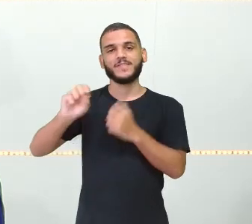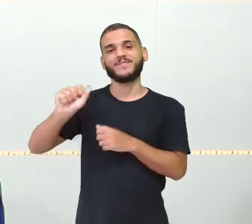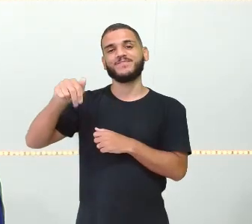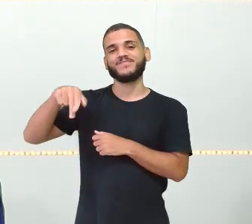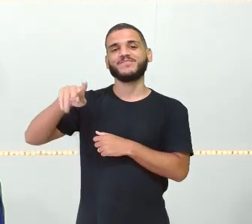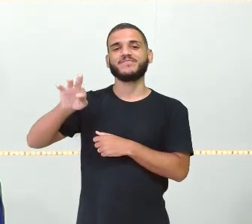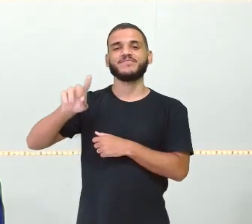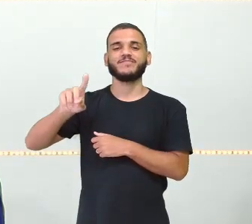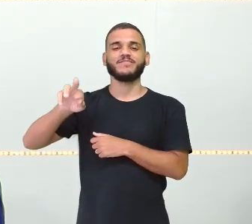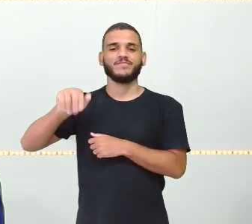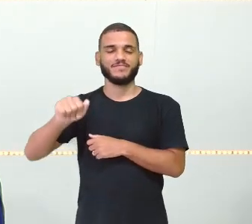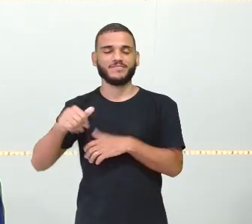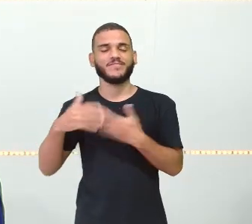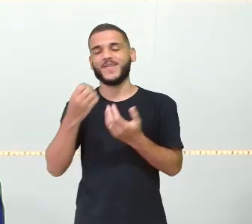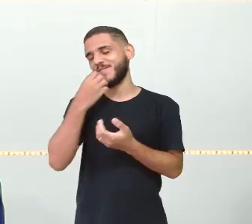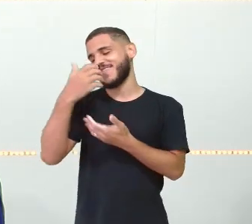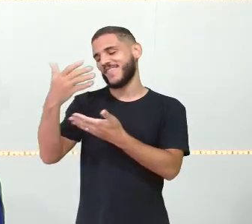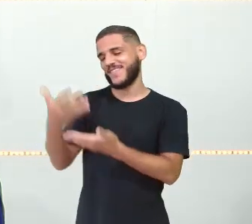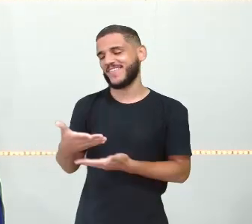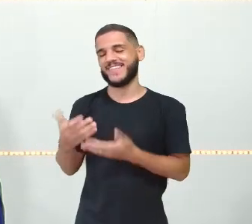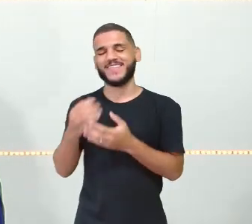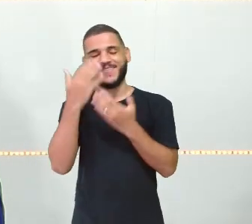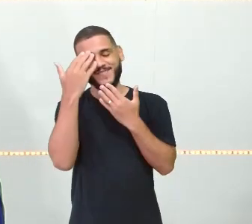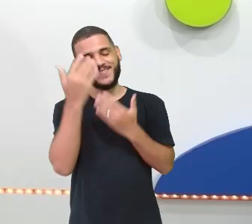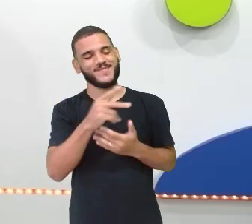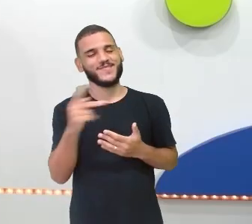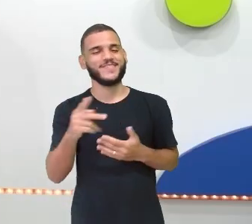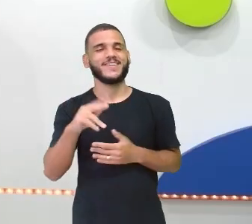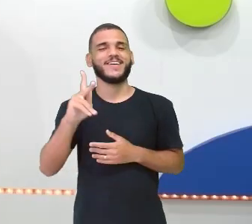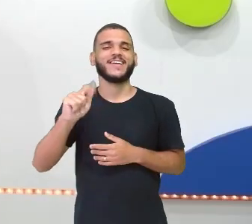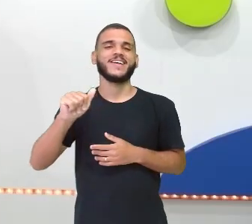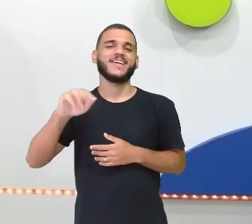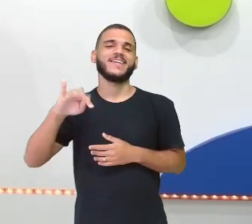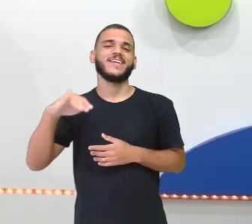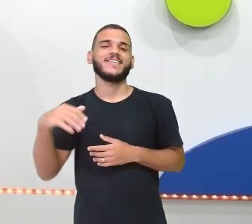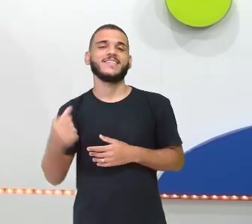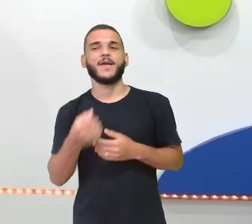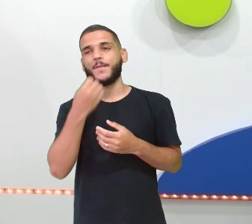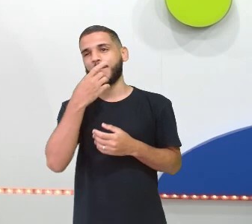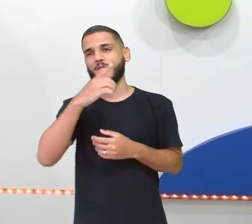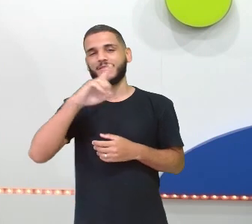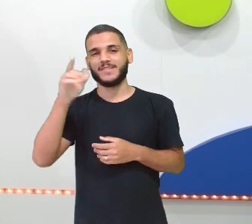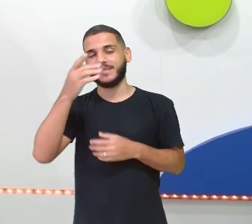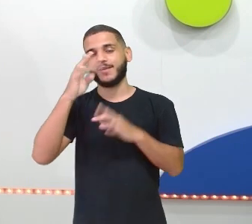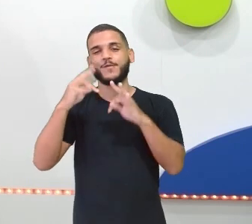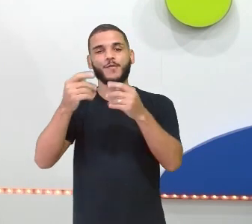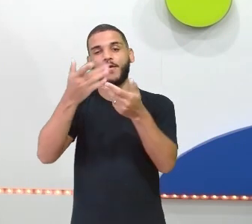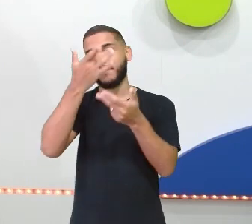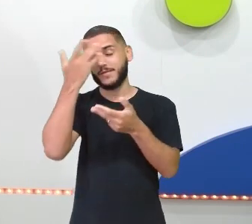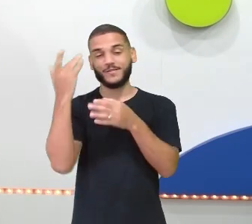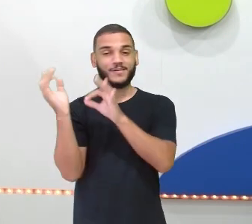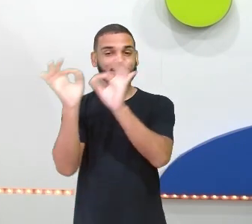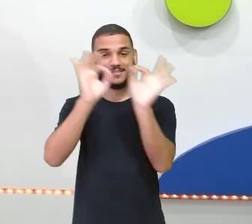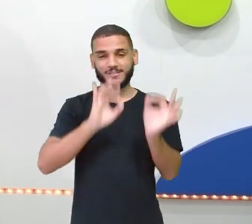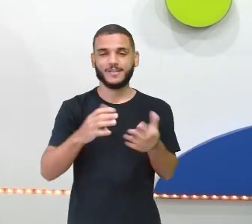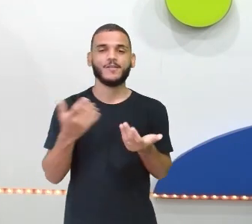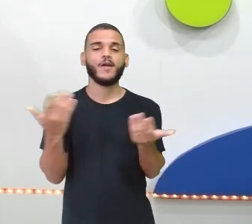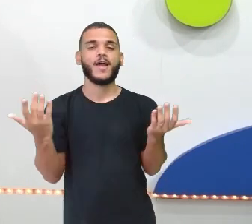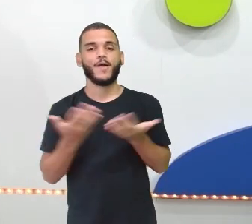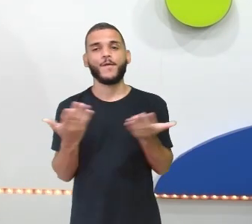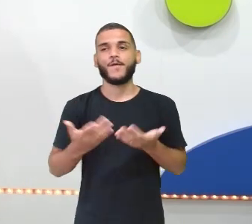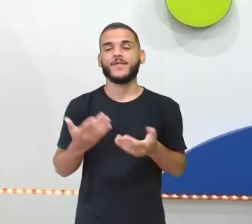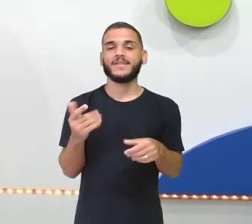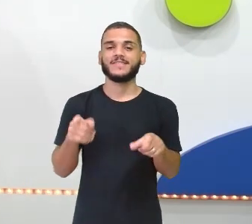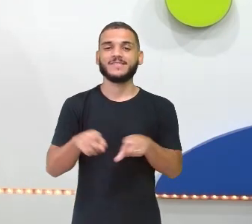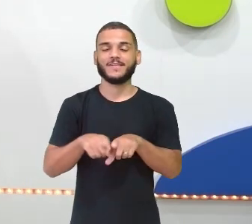Sandra. Seja bem-vinda, professora. Obrigada, professora Kátia. Bom dia para todo mundo que está aqui nos assistindo e vamos curtir também